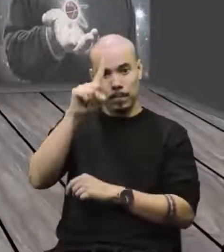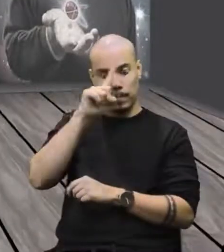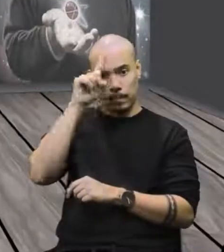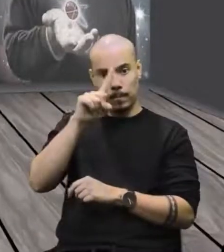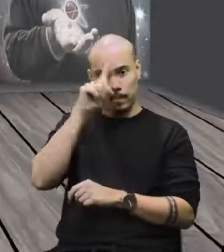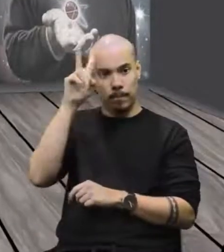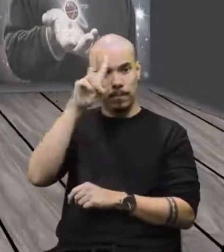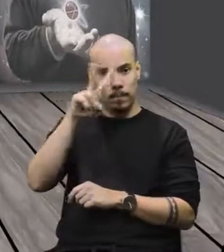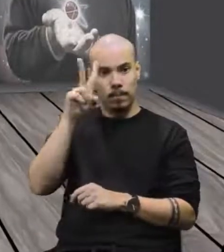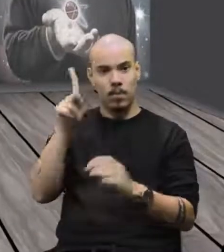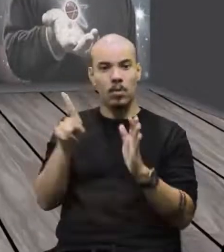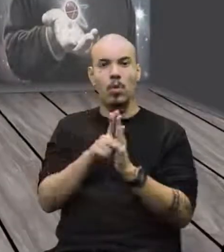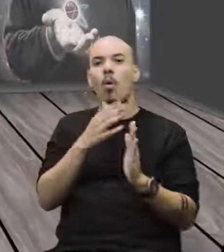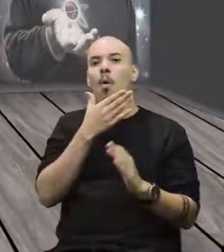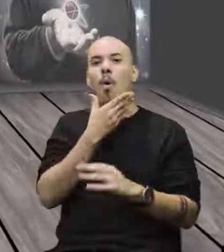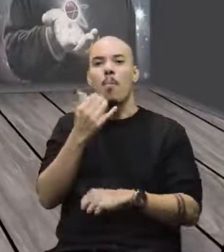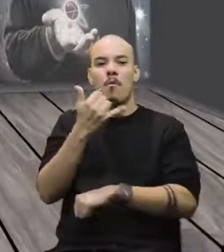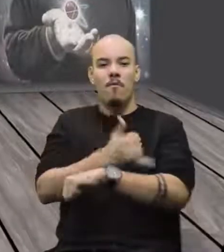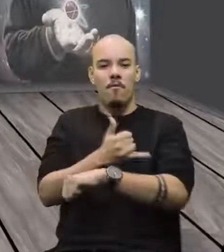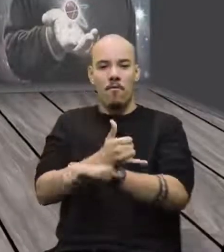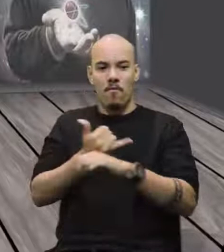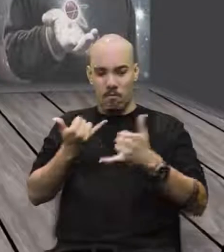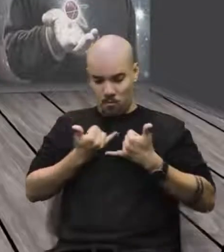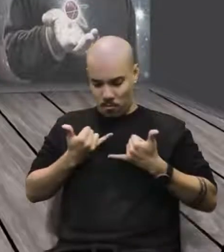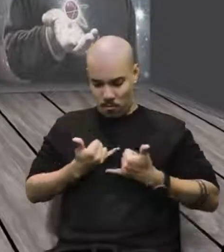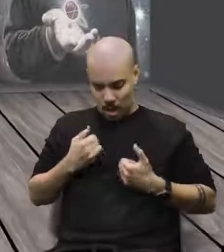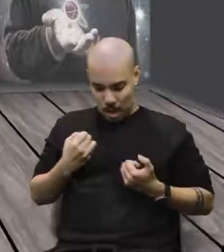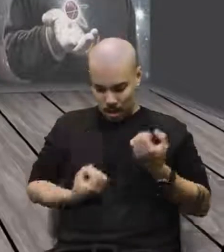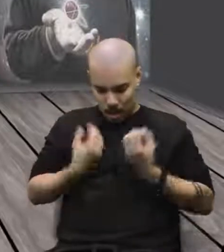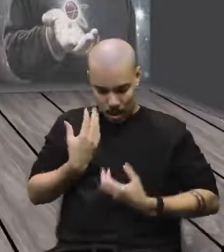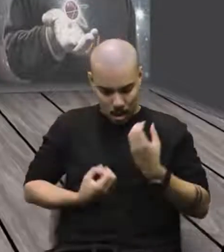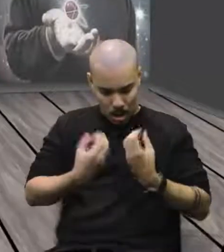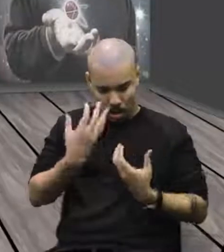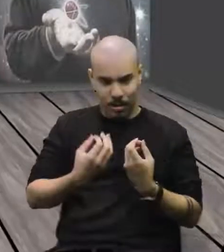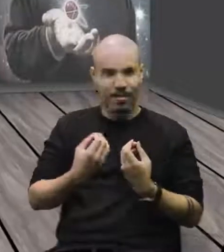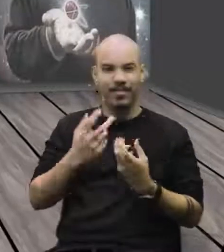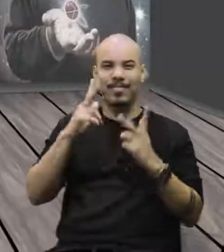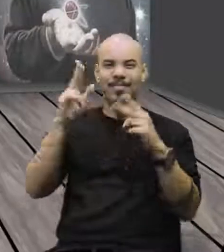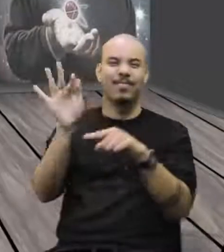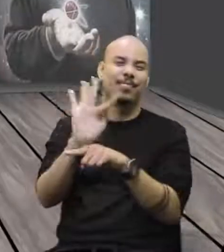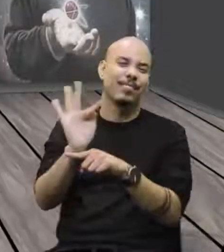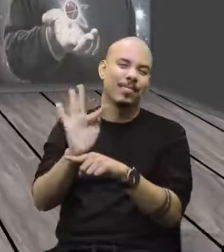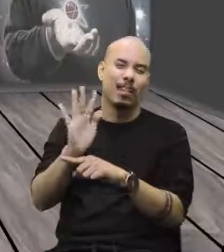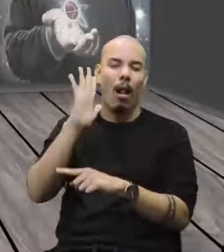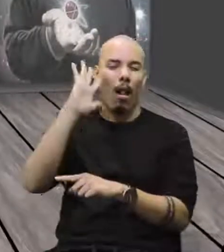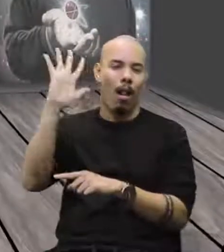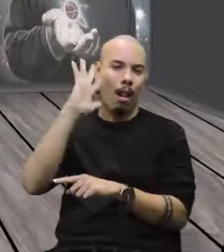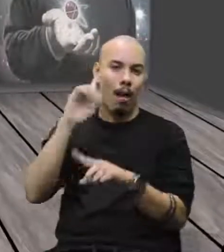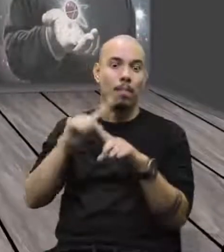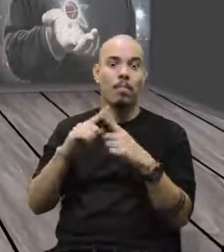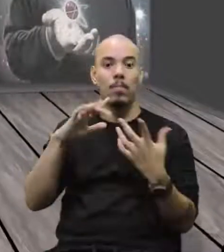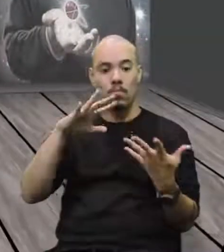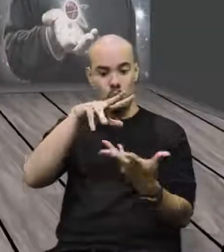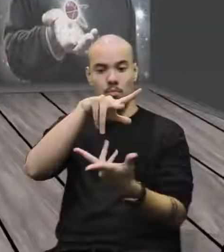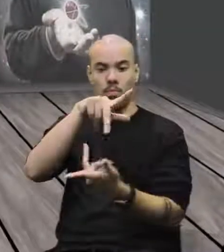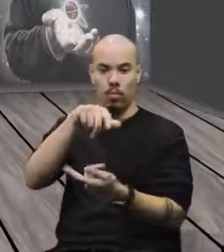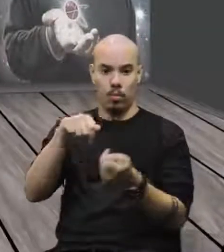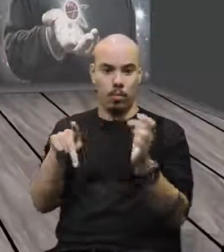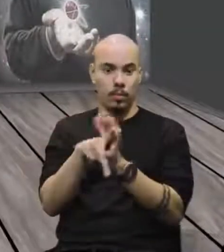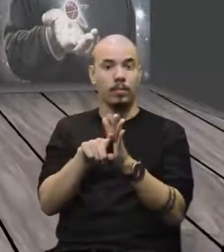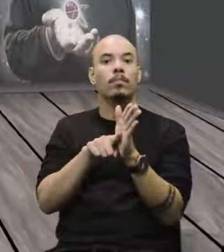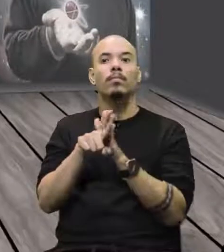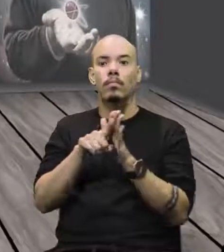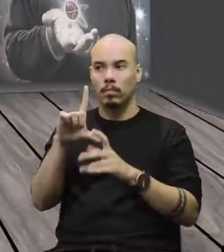Justamente. do Homem de Ferro, que ele tem que fazer um novo elemento, aquela história fantasiosa, mas no mundo da